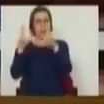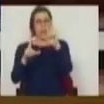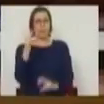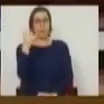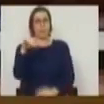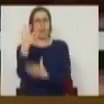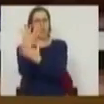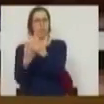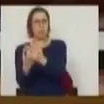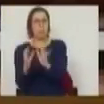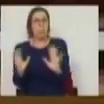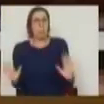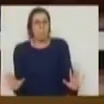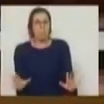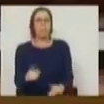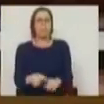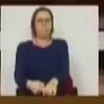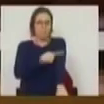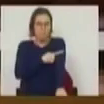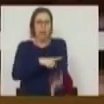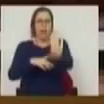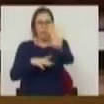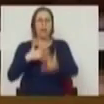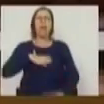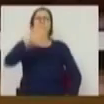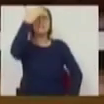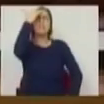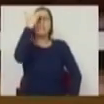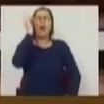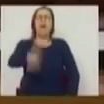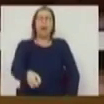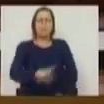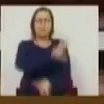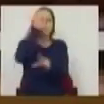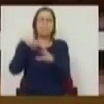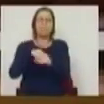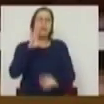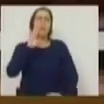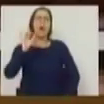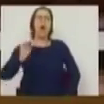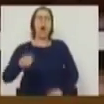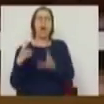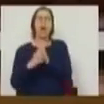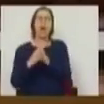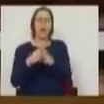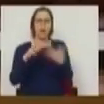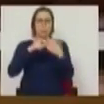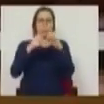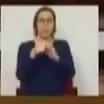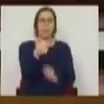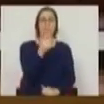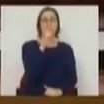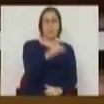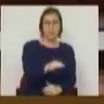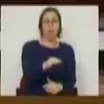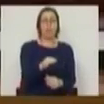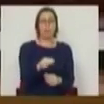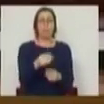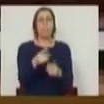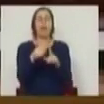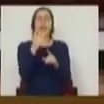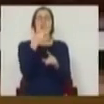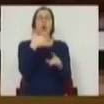a desconto. Mas vamos mais longe. Queiramos saber qual foi o envolvimento da Caixa nas guerras do BCP, que opunham